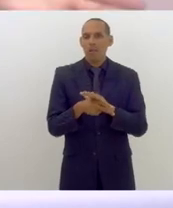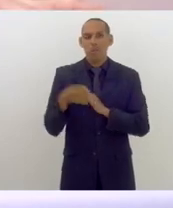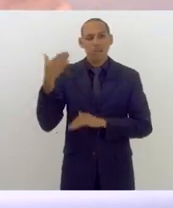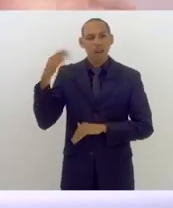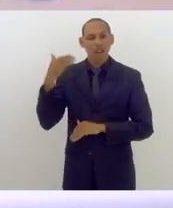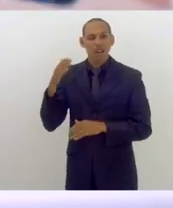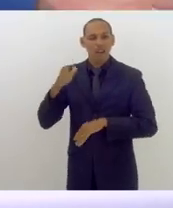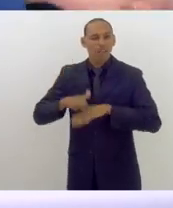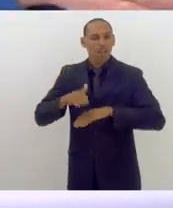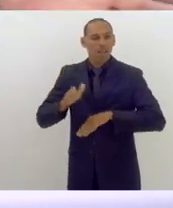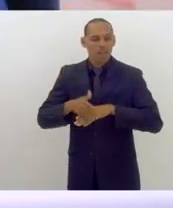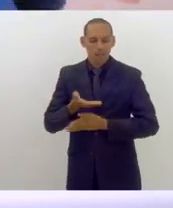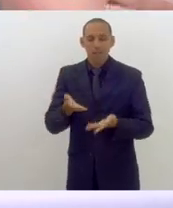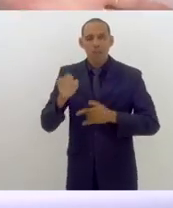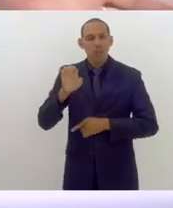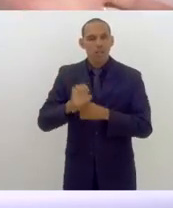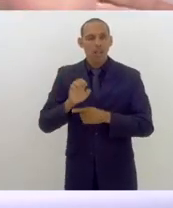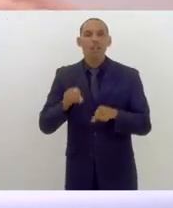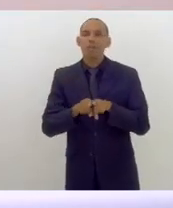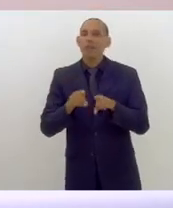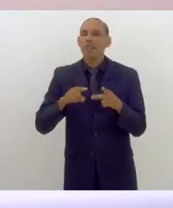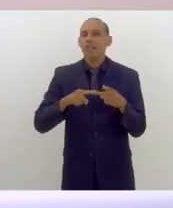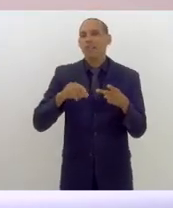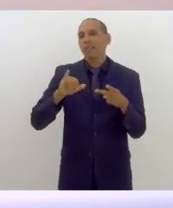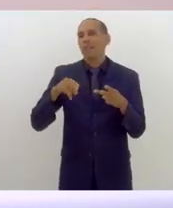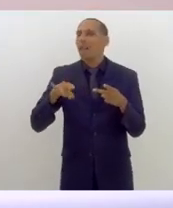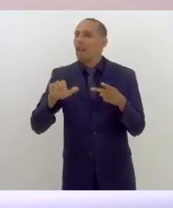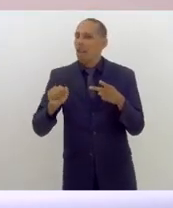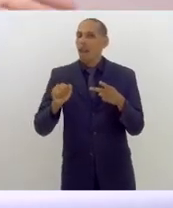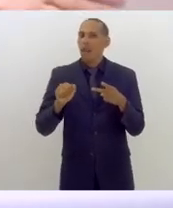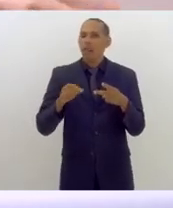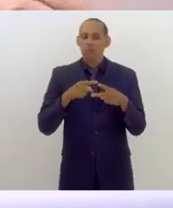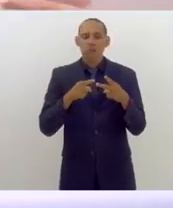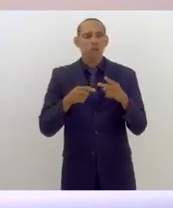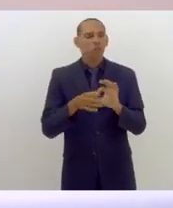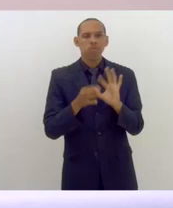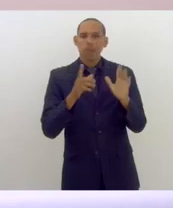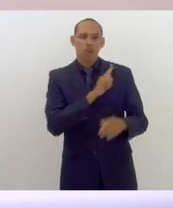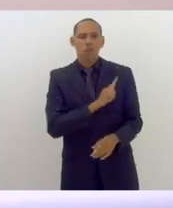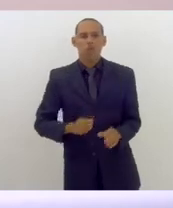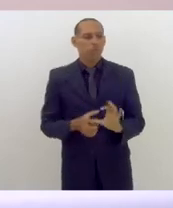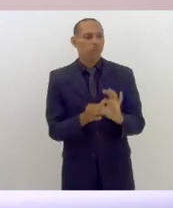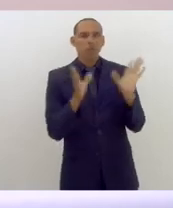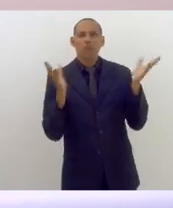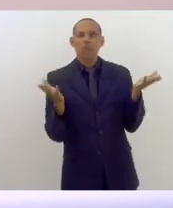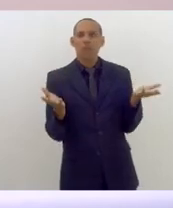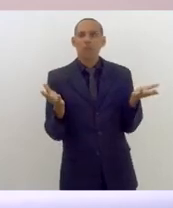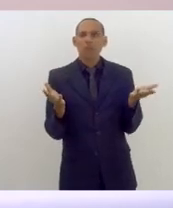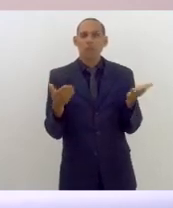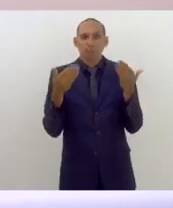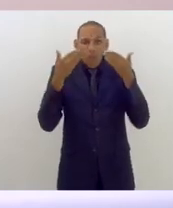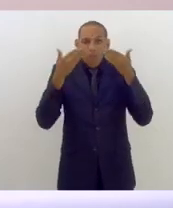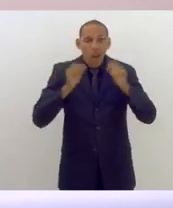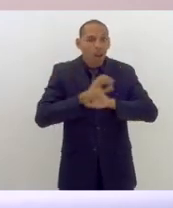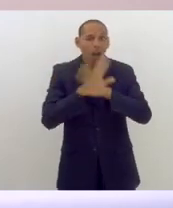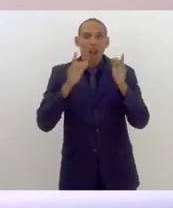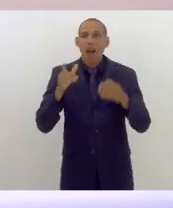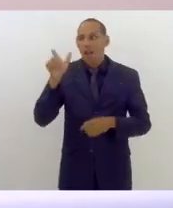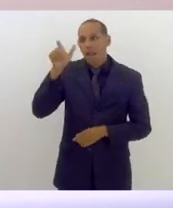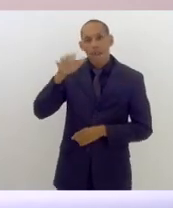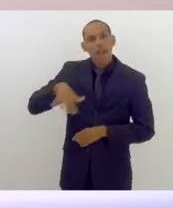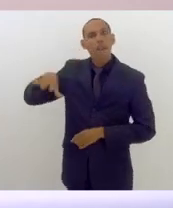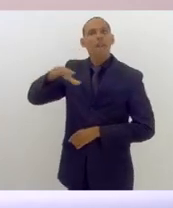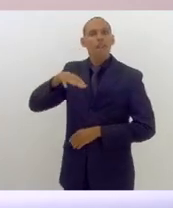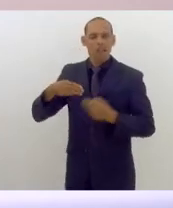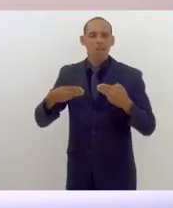por parte do Estado por parte do Enéa um autorizo do governador mostrou com clareza para que eles possam tomar uma decisão